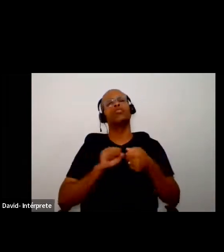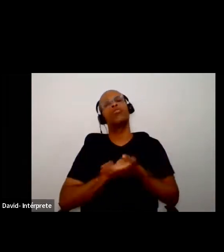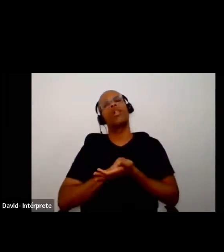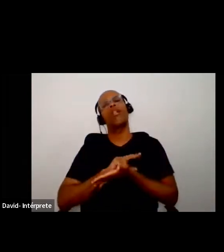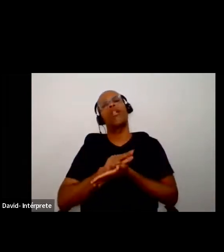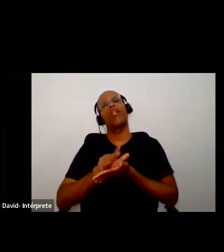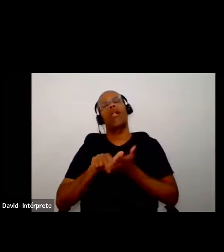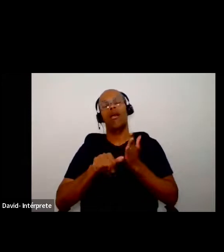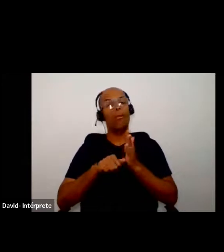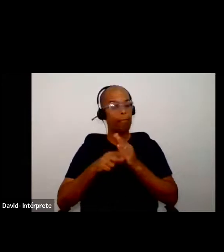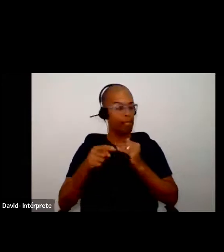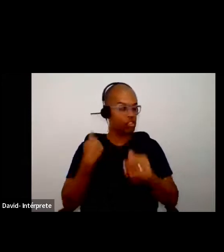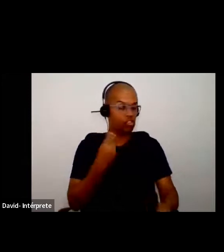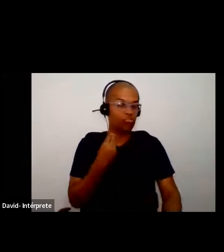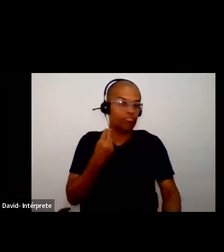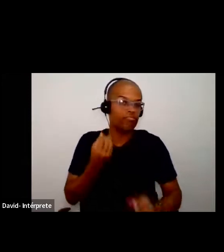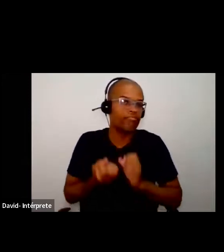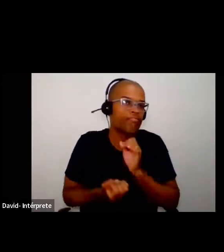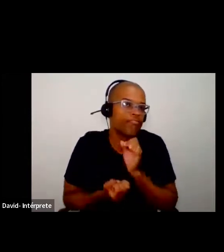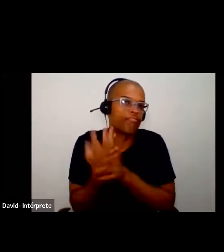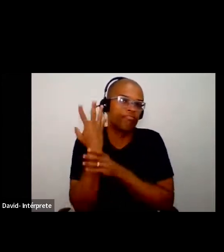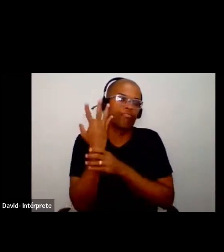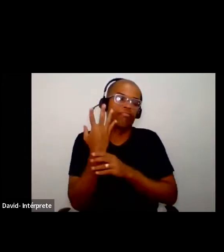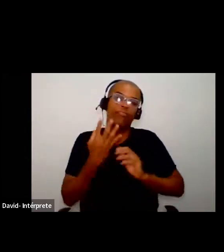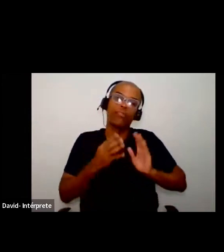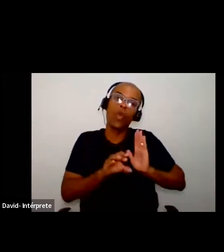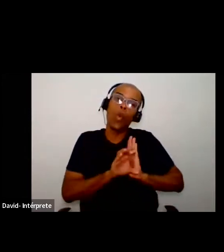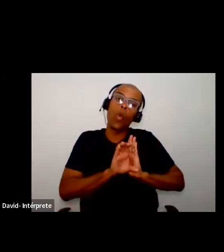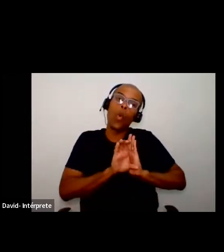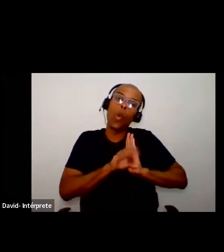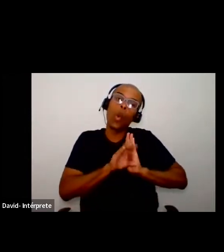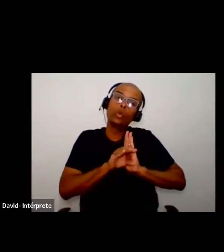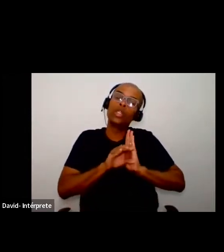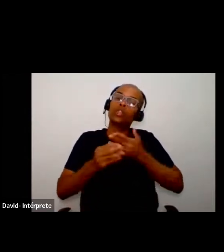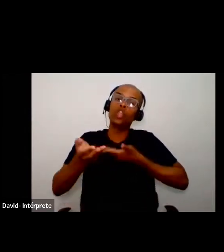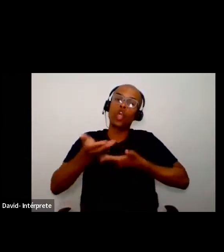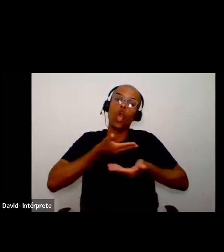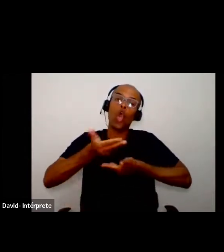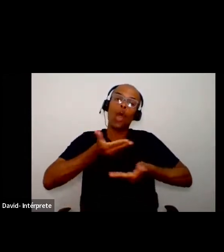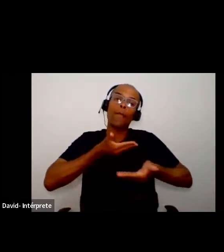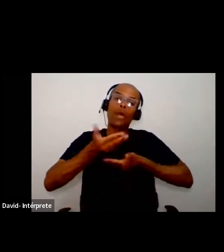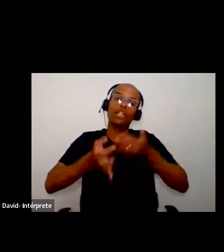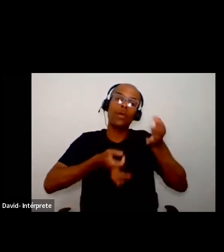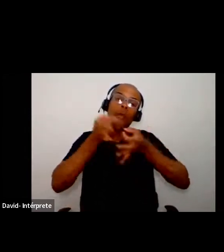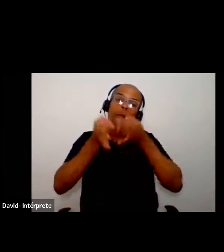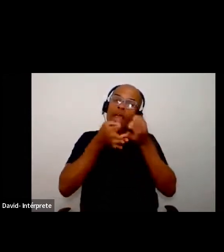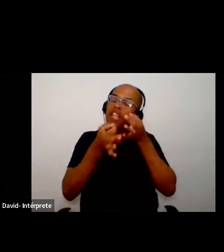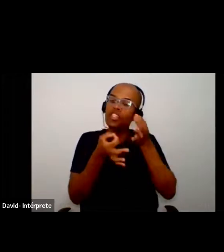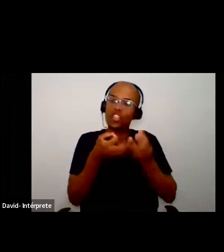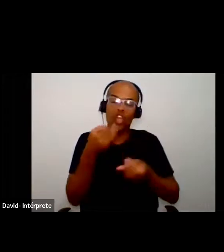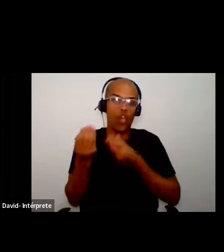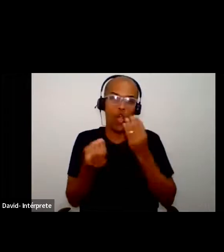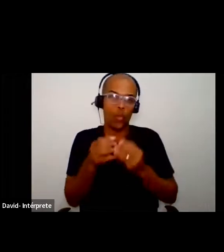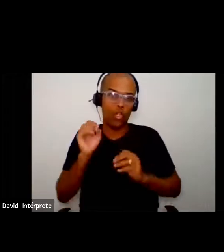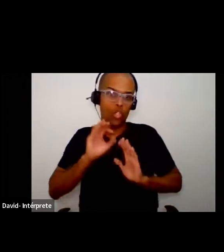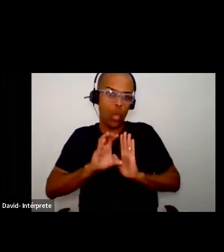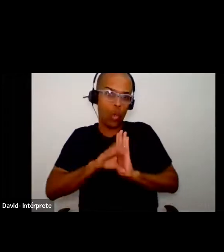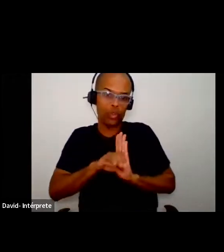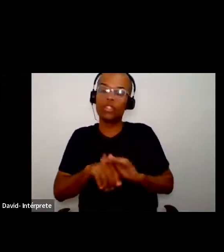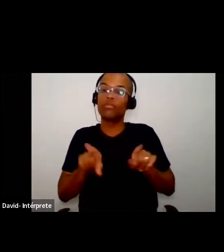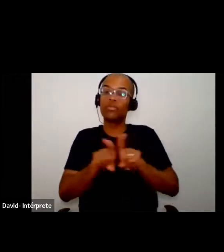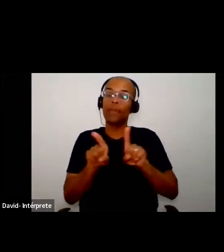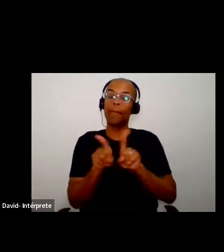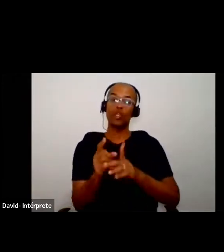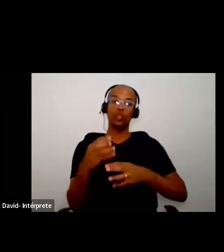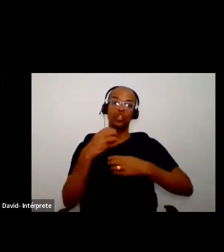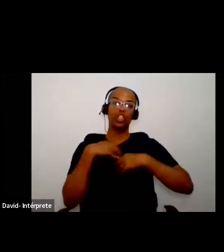poder desenvolver esse conceito de colaboração crítica, que passou a ser não só um conceito, mas também um modo de